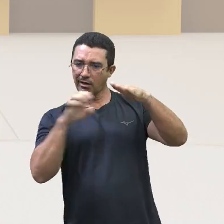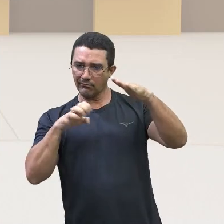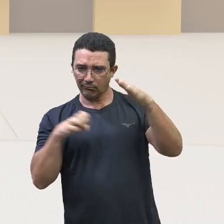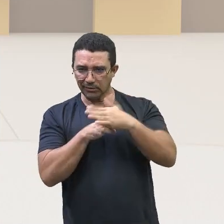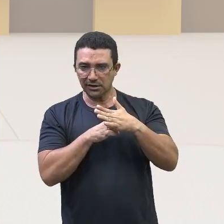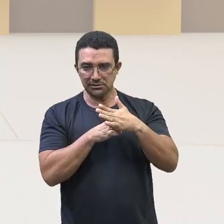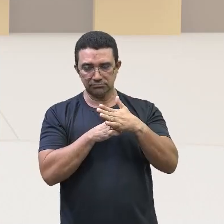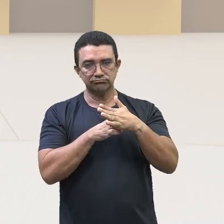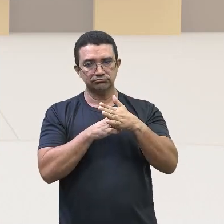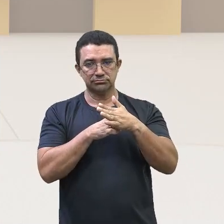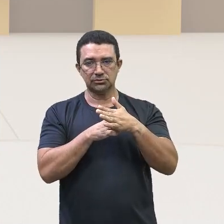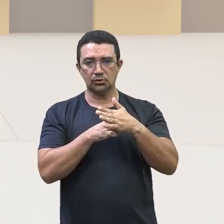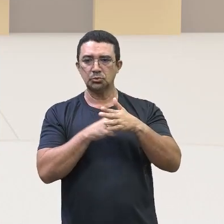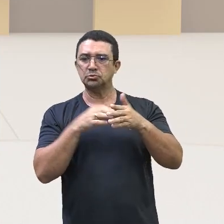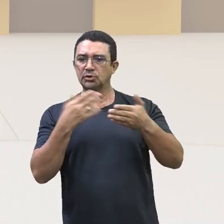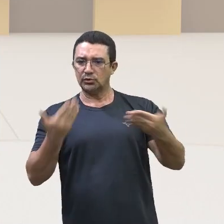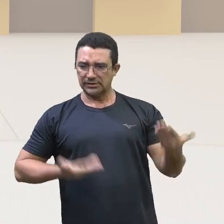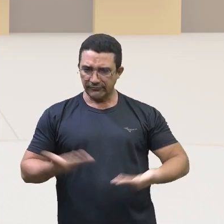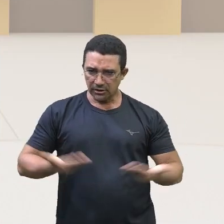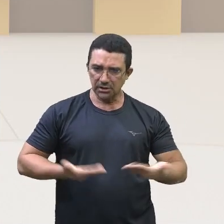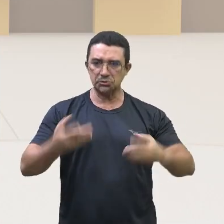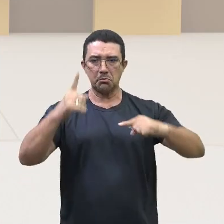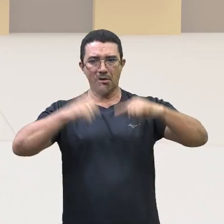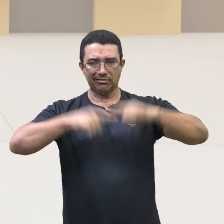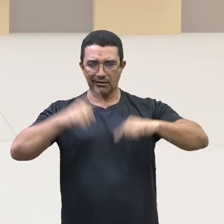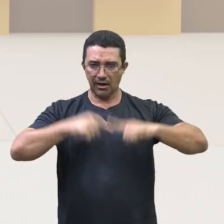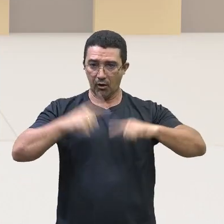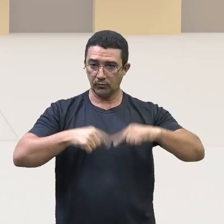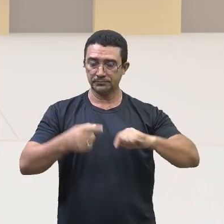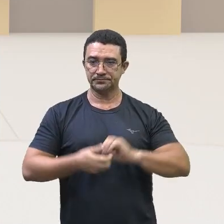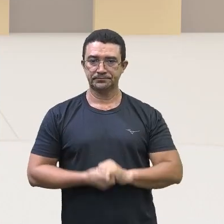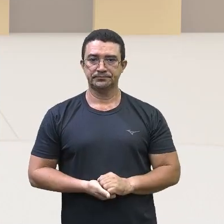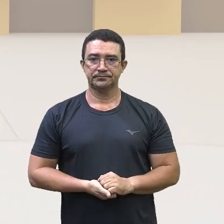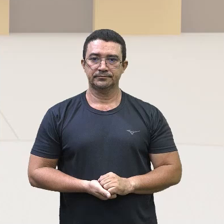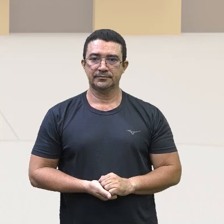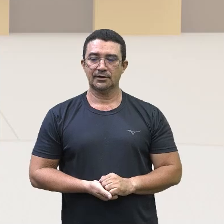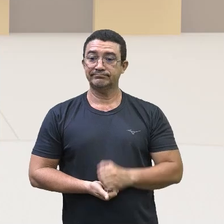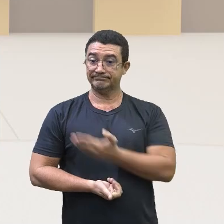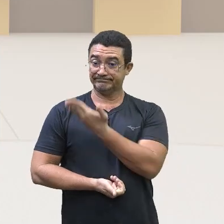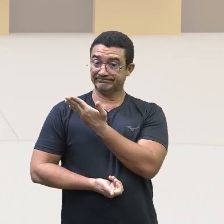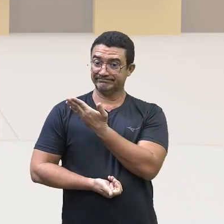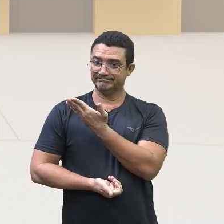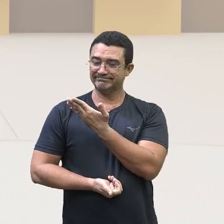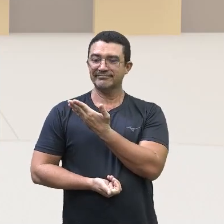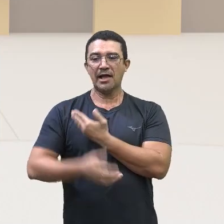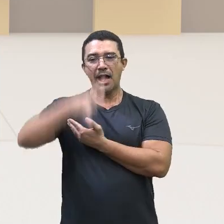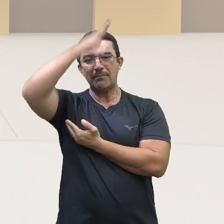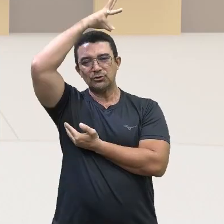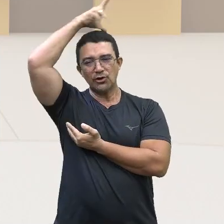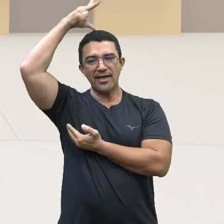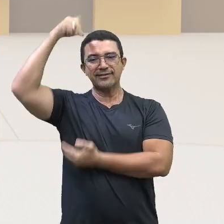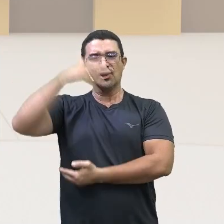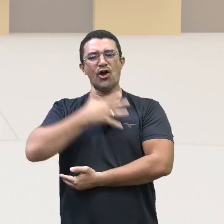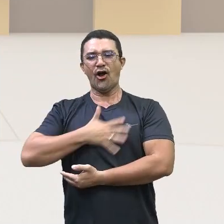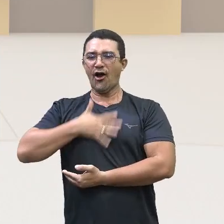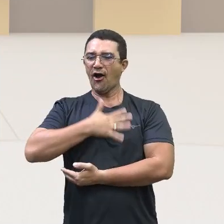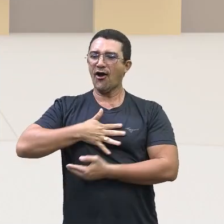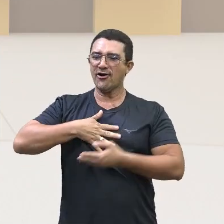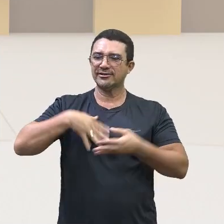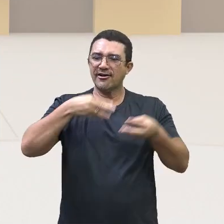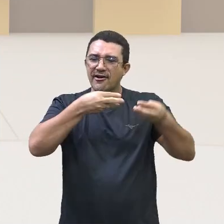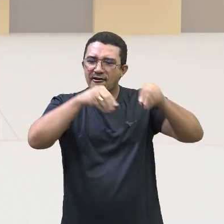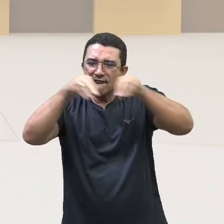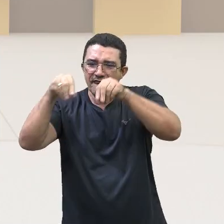forma adequada o seu serviço, o seu produto. Então, olha só, a gente tem aqui farinha, como bons amazonenses, certo? Gostamos